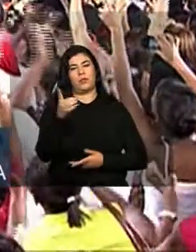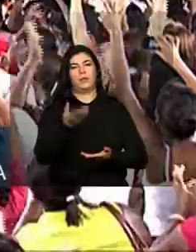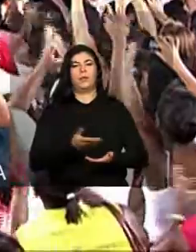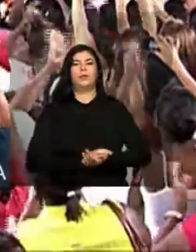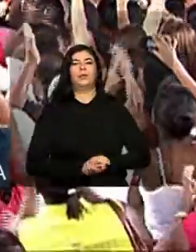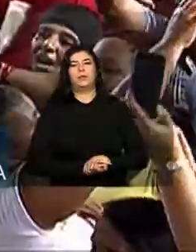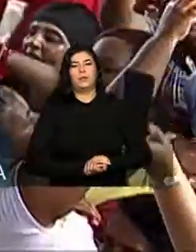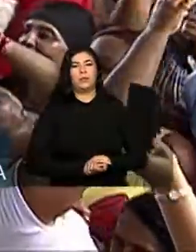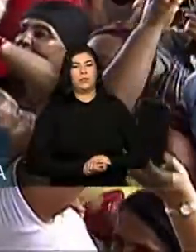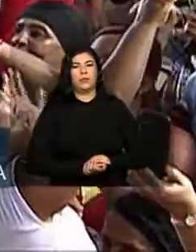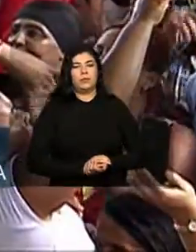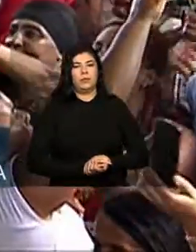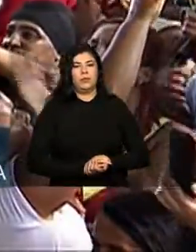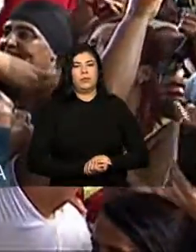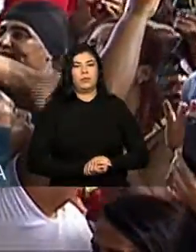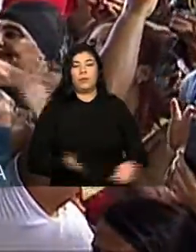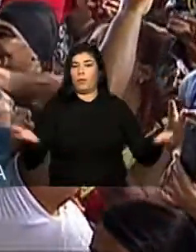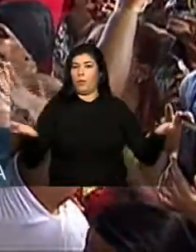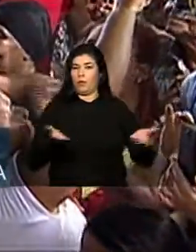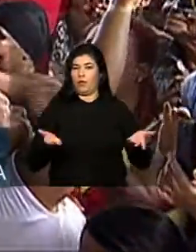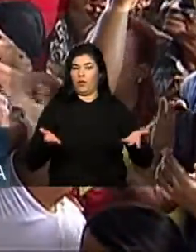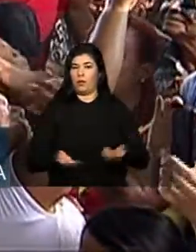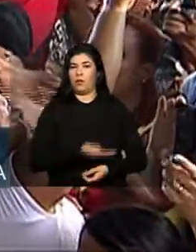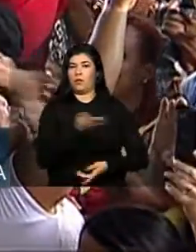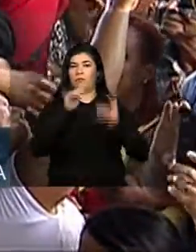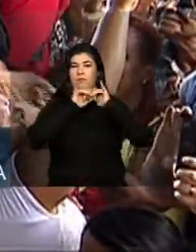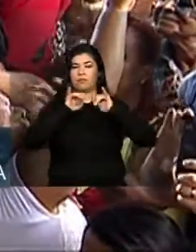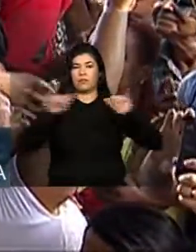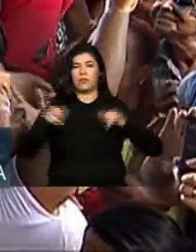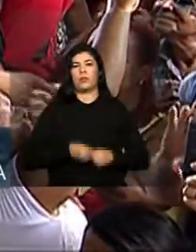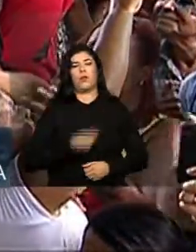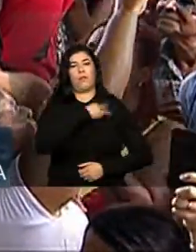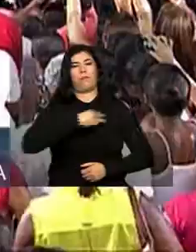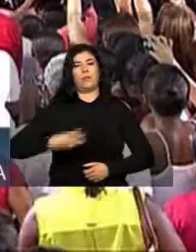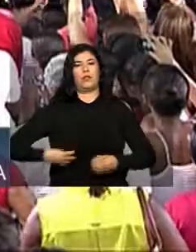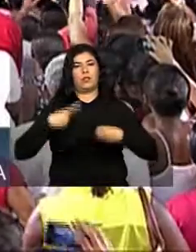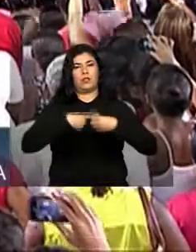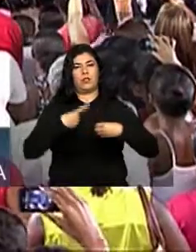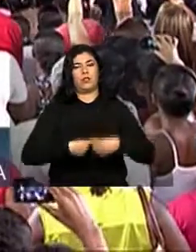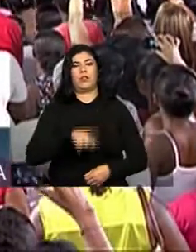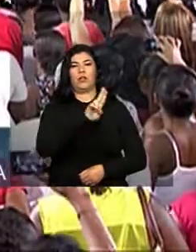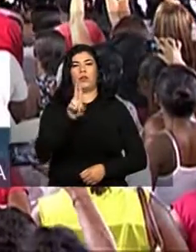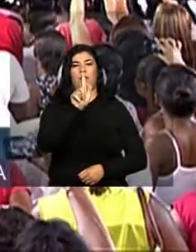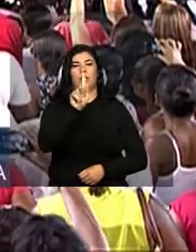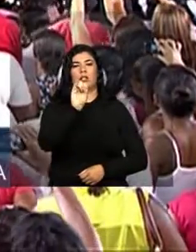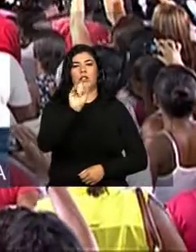E nesse momento fará o uso da palavra o ministro das Cidades, Gilberto Kassab.